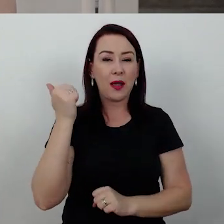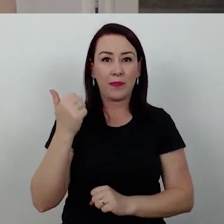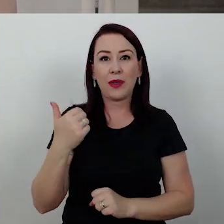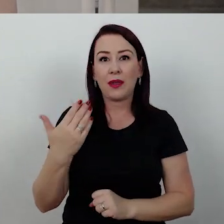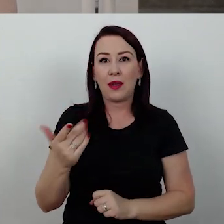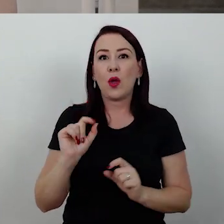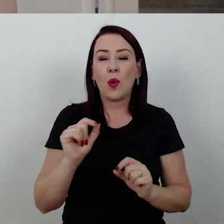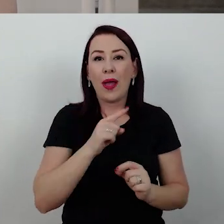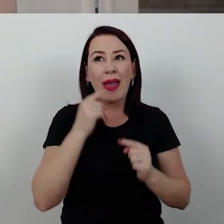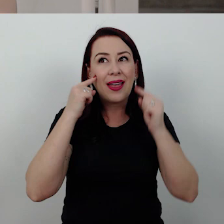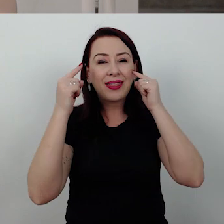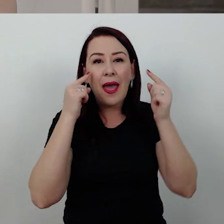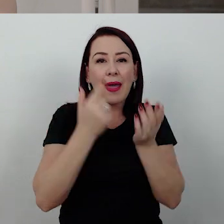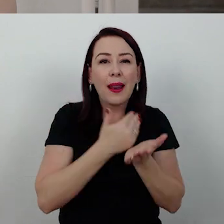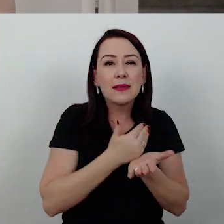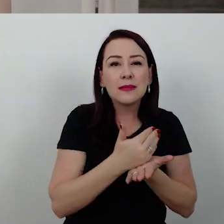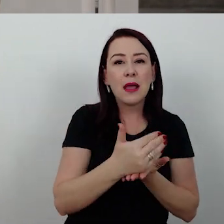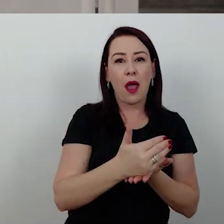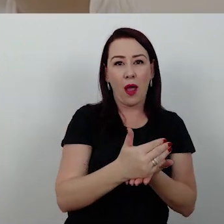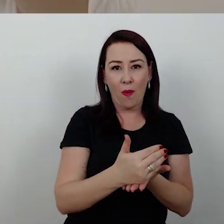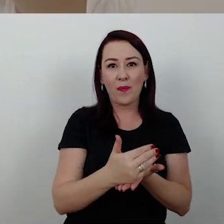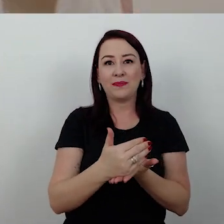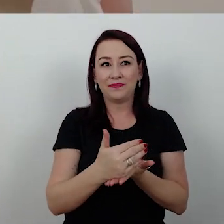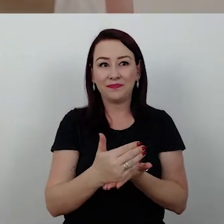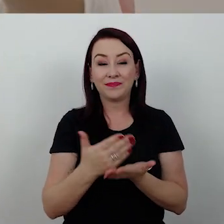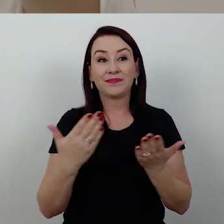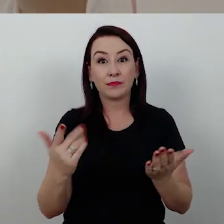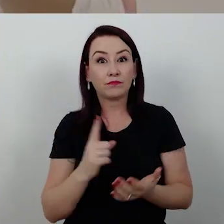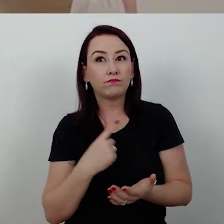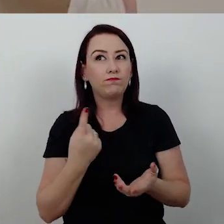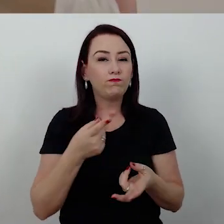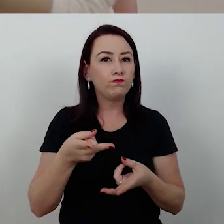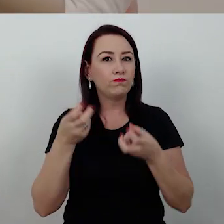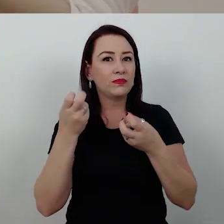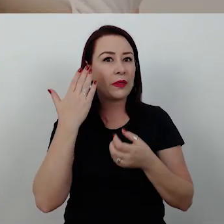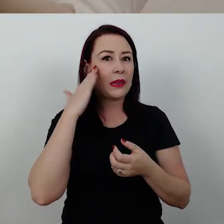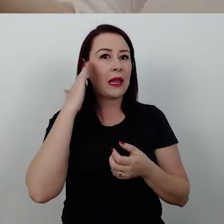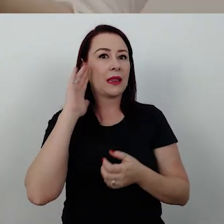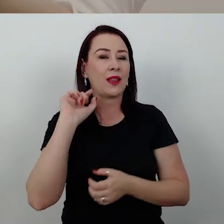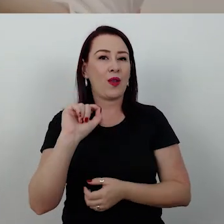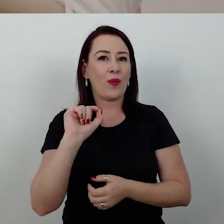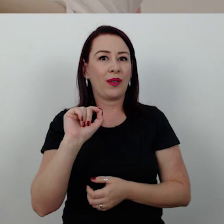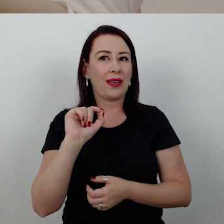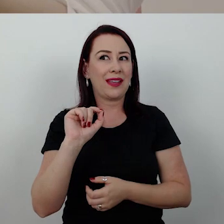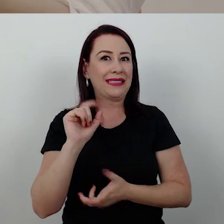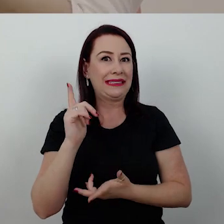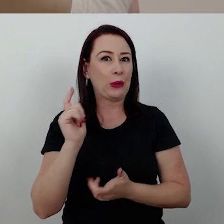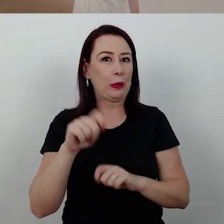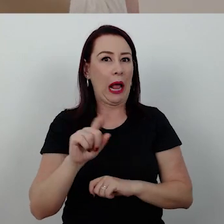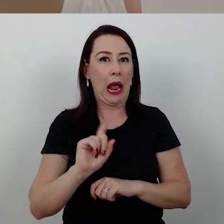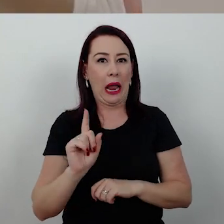especialização, muito embrionária essa formação, a gente foi entendendo que isso não ia pagar o aluguel,